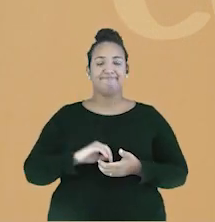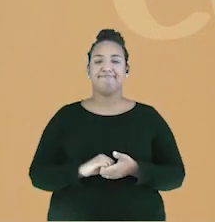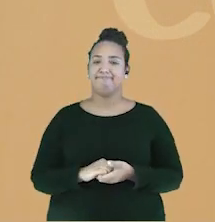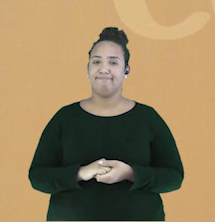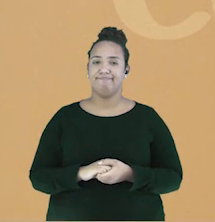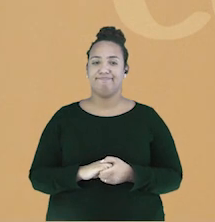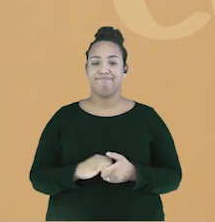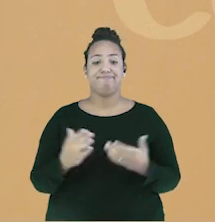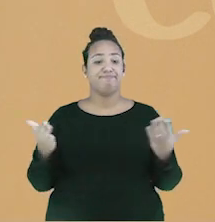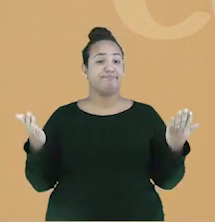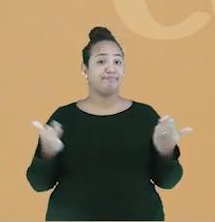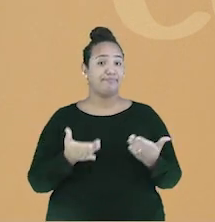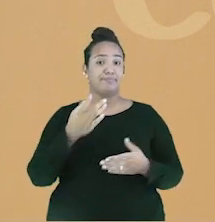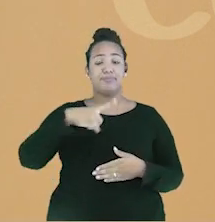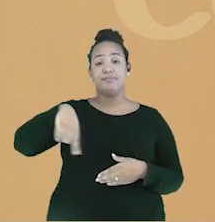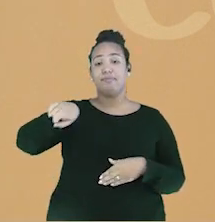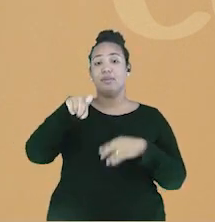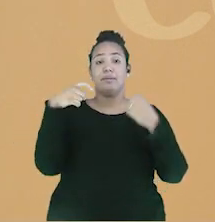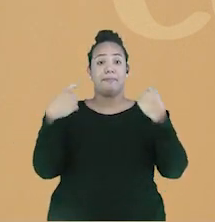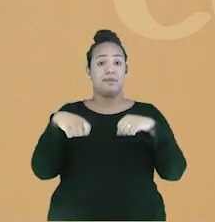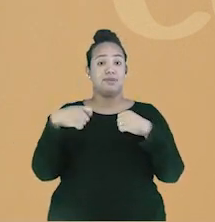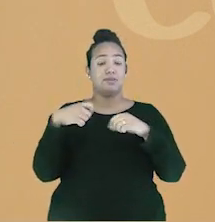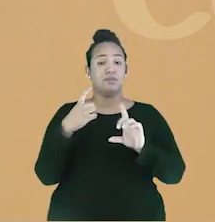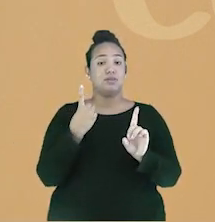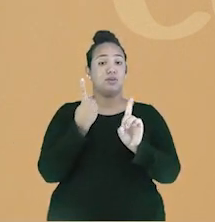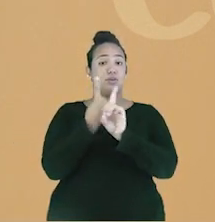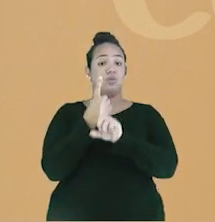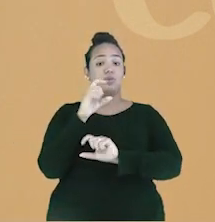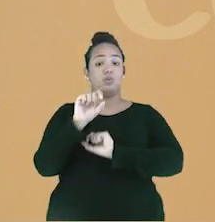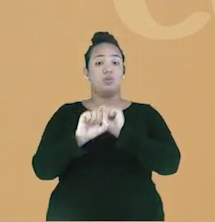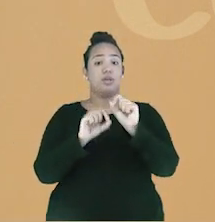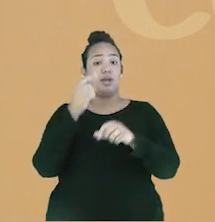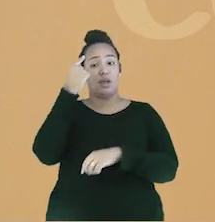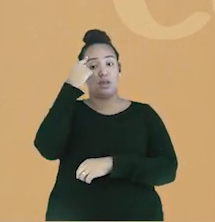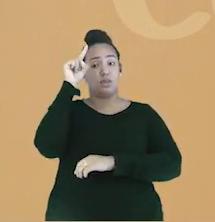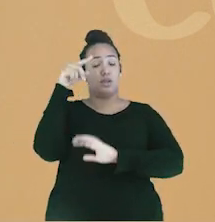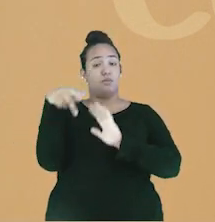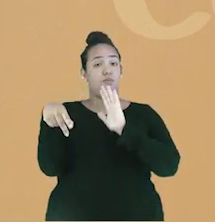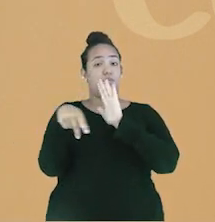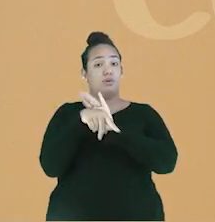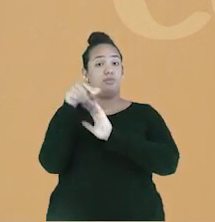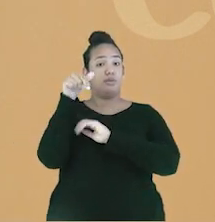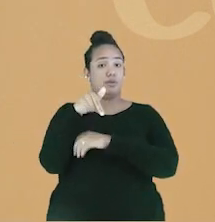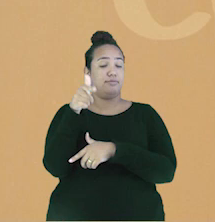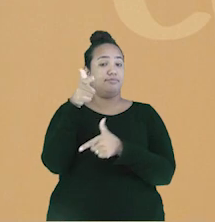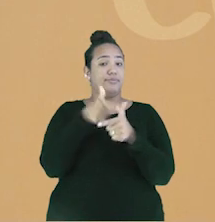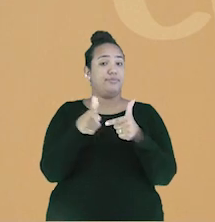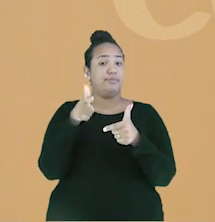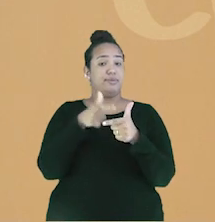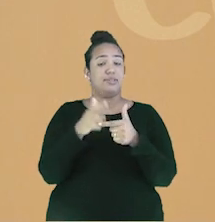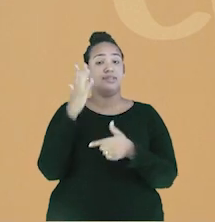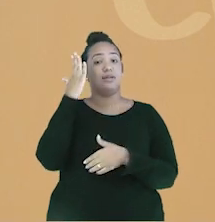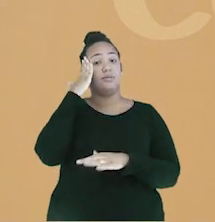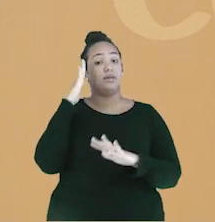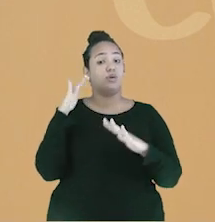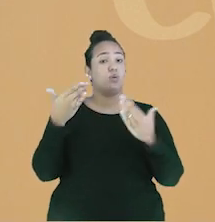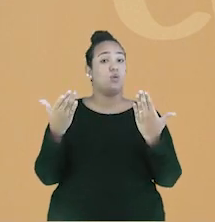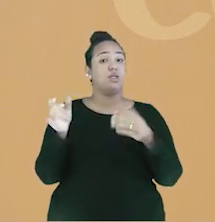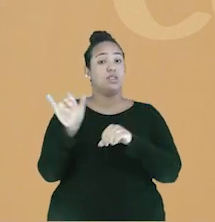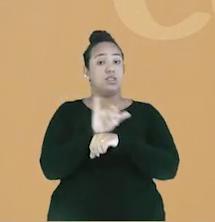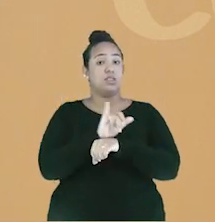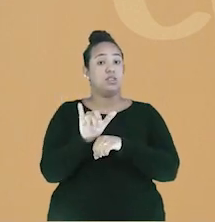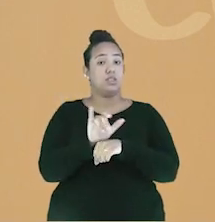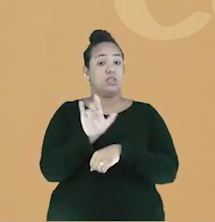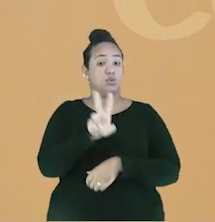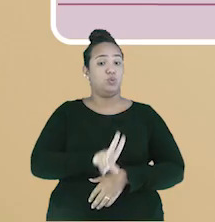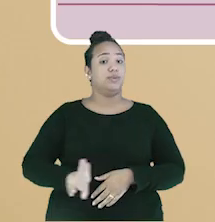Agora, precisamos localizar a ideia do problema. e saber qual é a operação mais